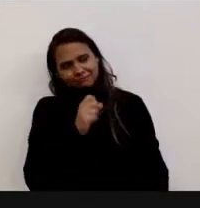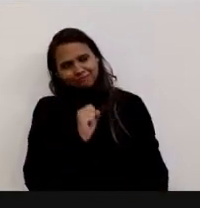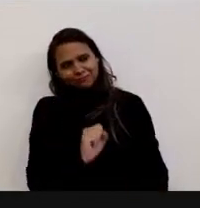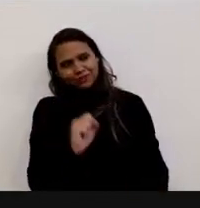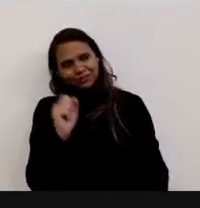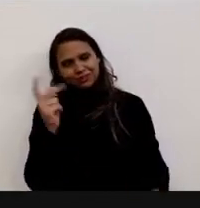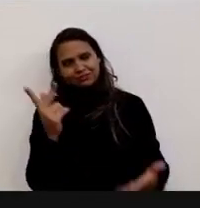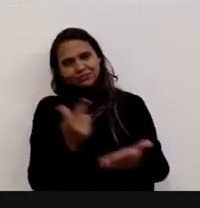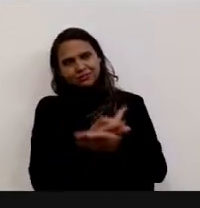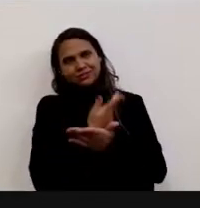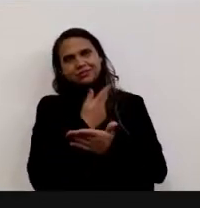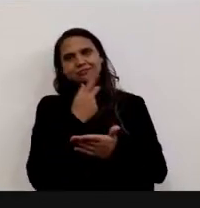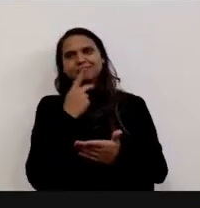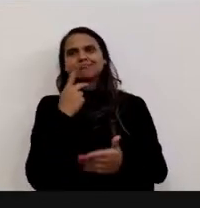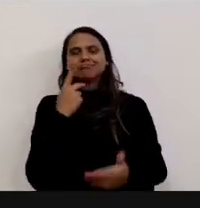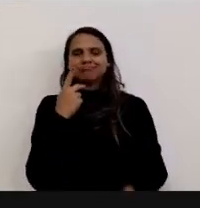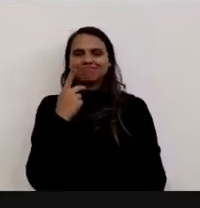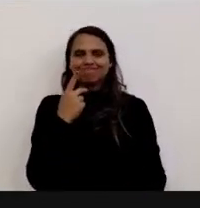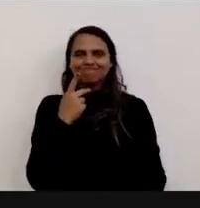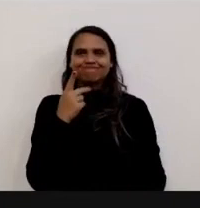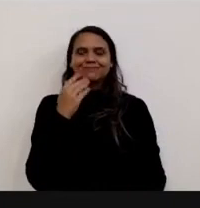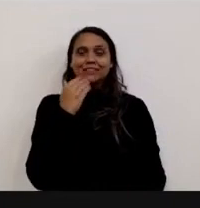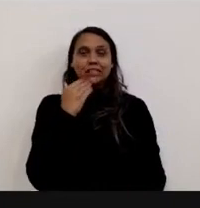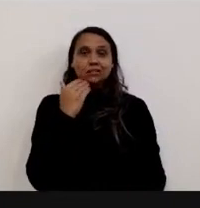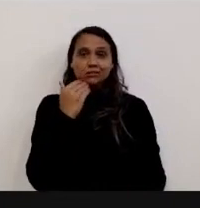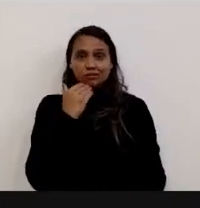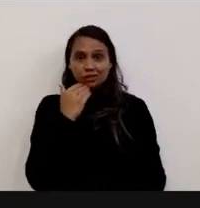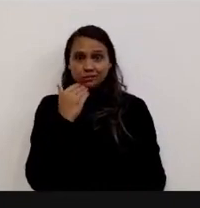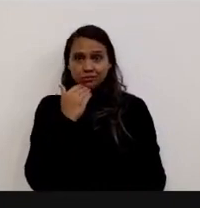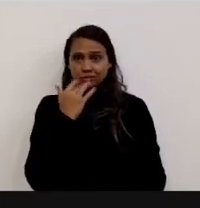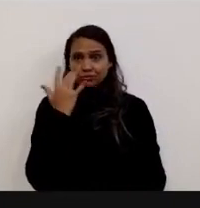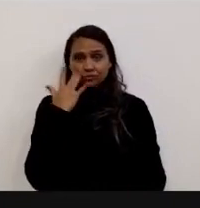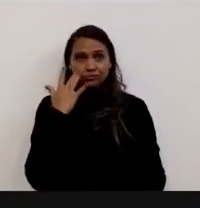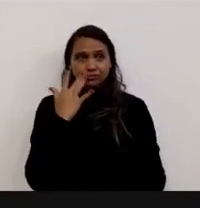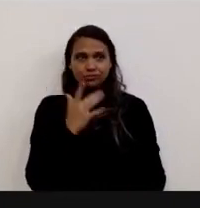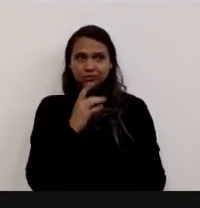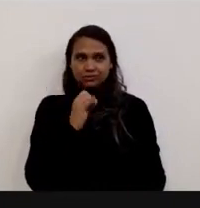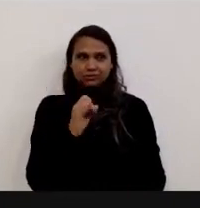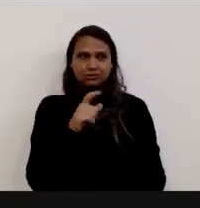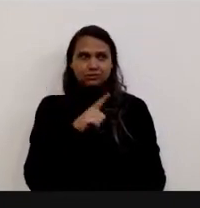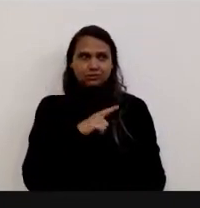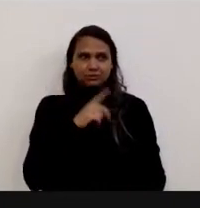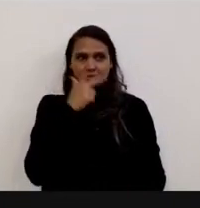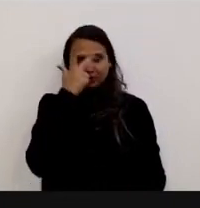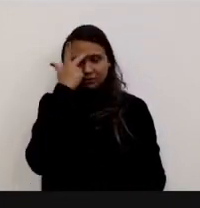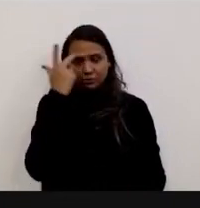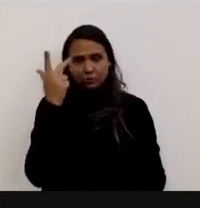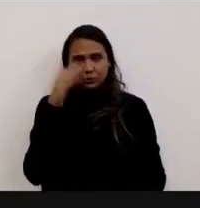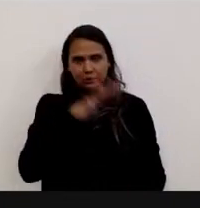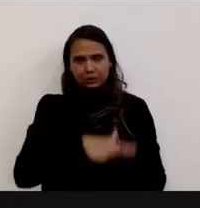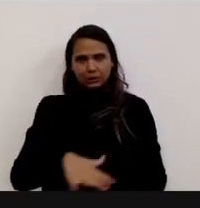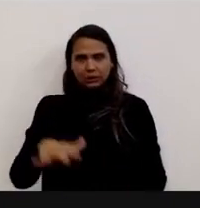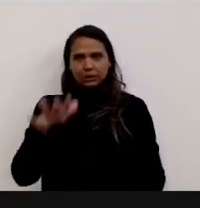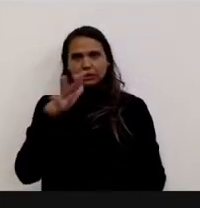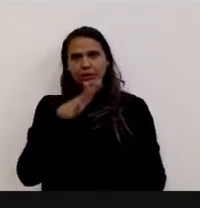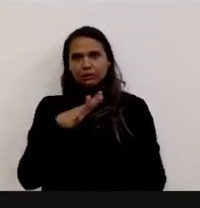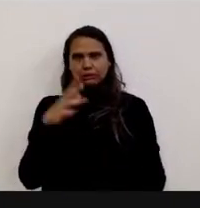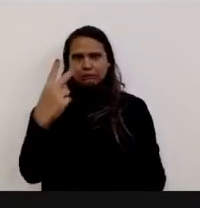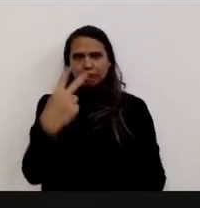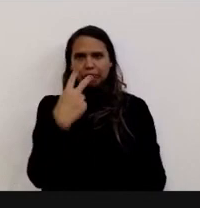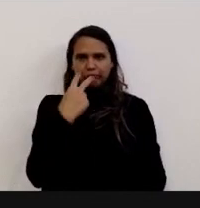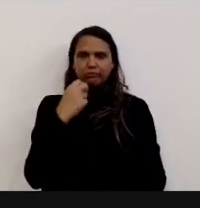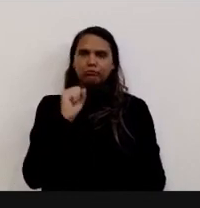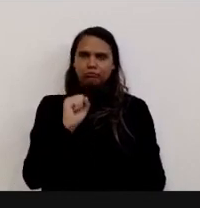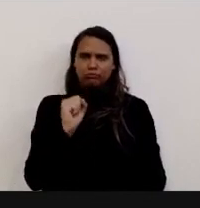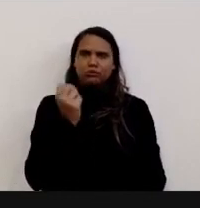Então, os dados abertos da Câmara, até eu não sei se tem alguém da área assistindo, eu gostaria muito de conversar para